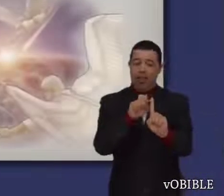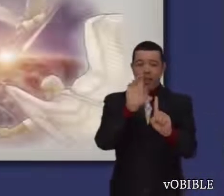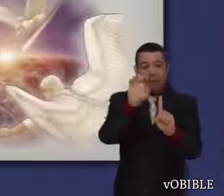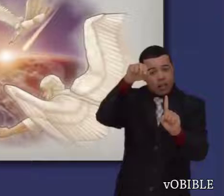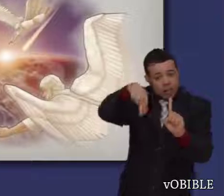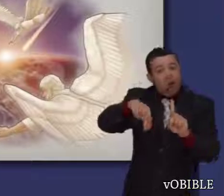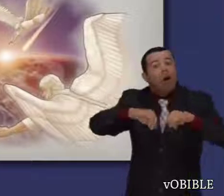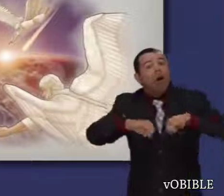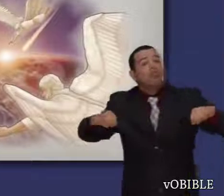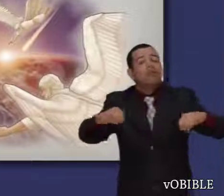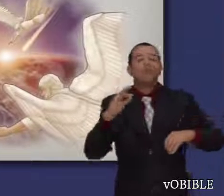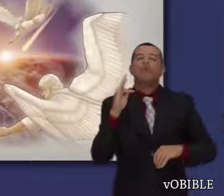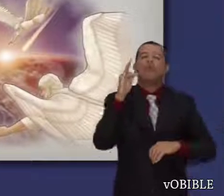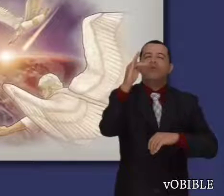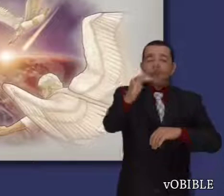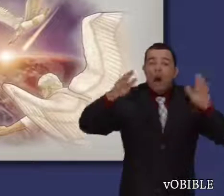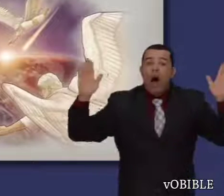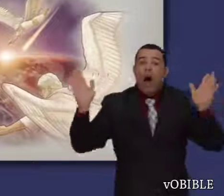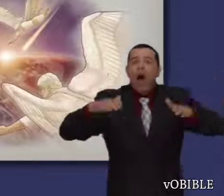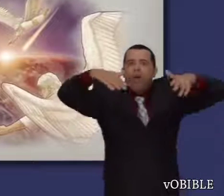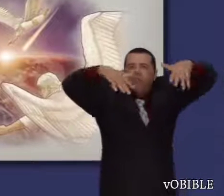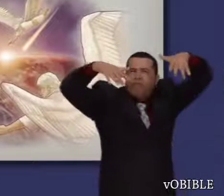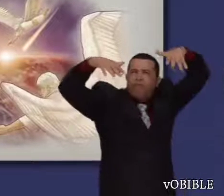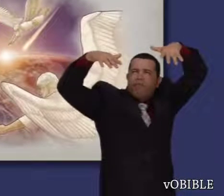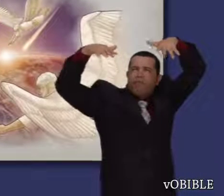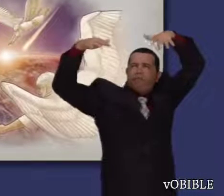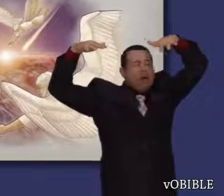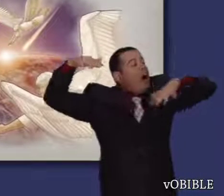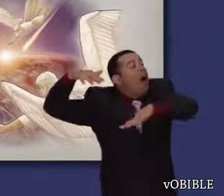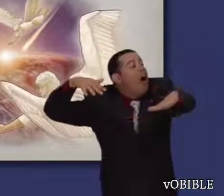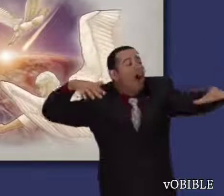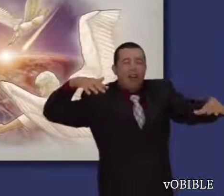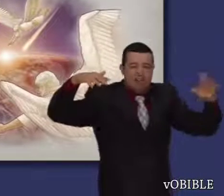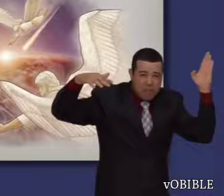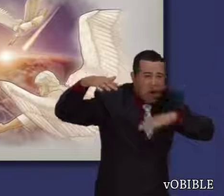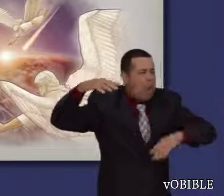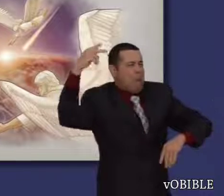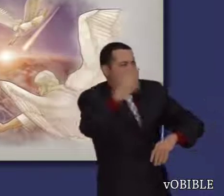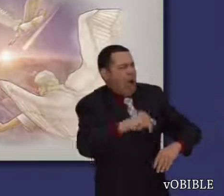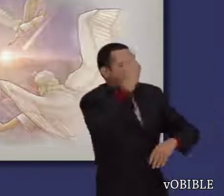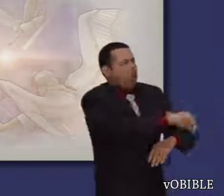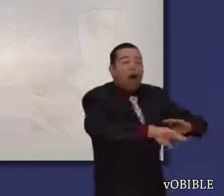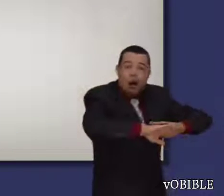Enoque profetizou que Deus vai usar miríades de anjos para executar seu julgamento contra os maus.